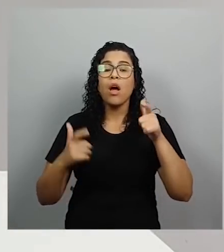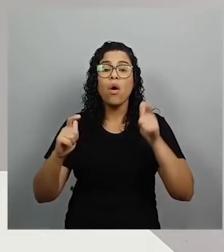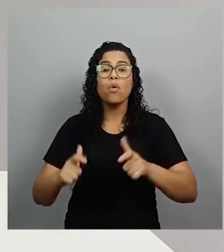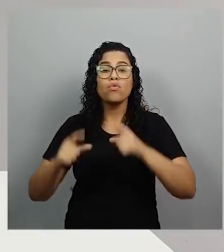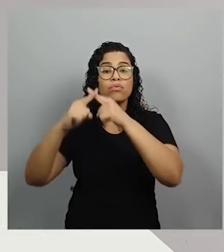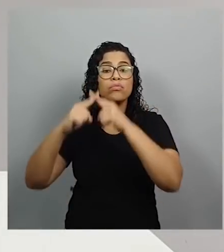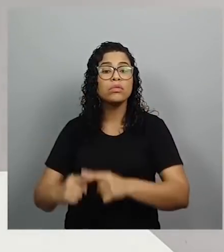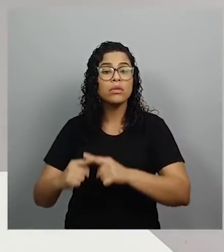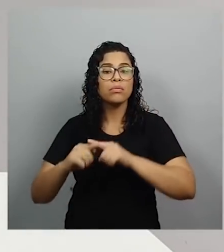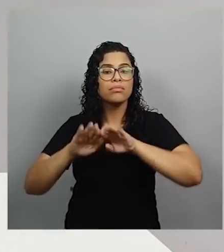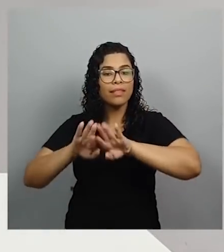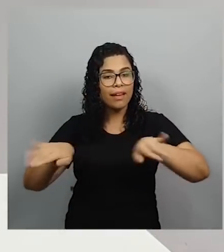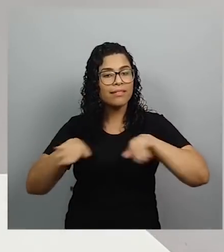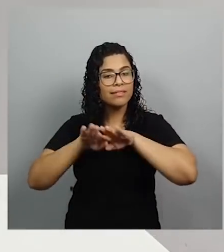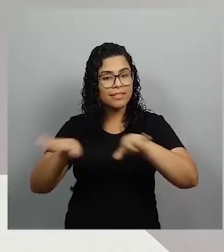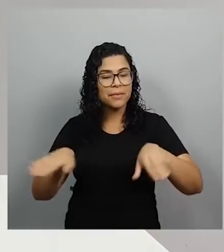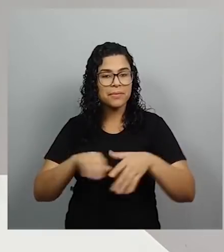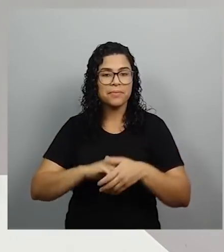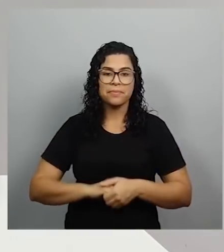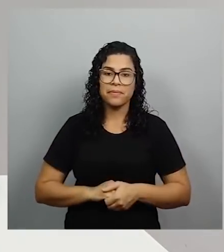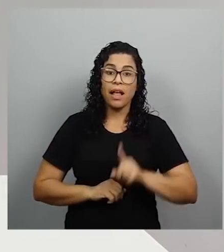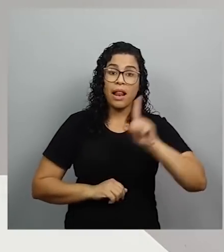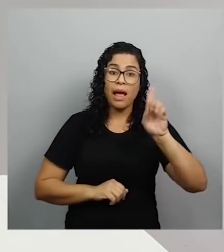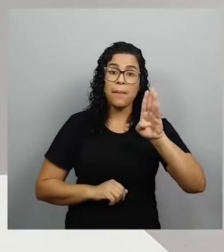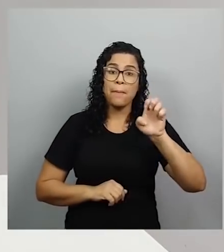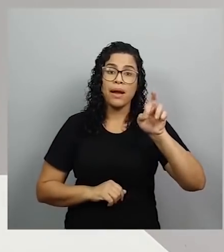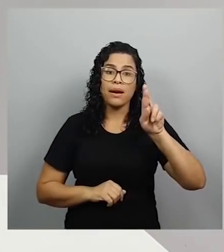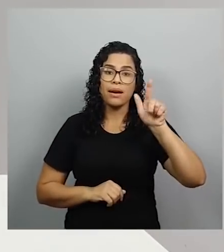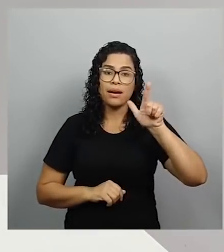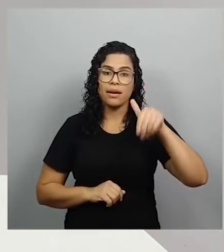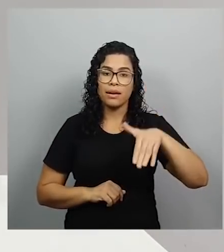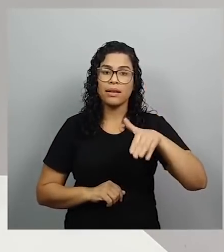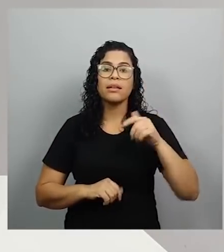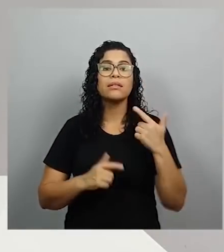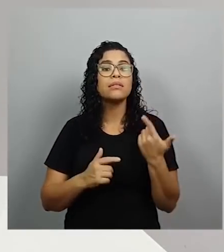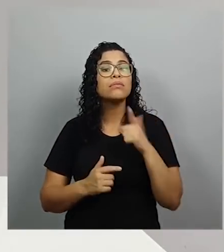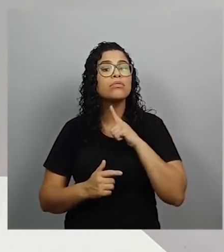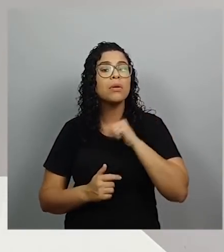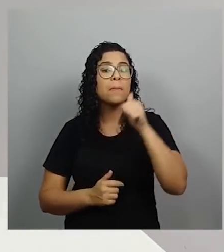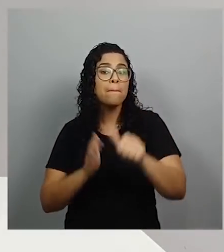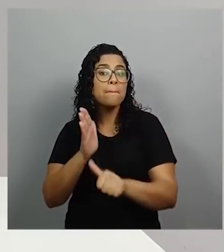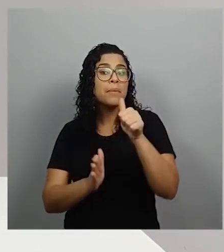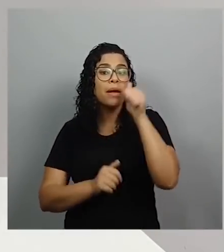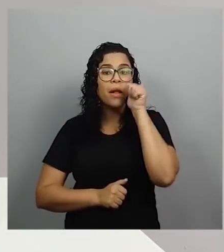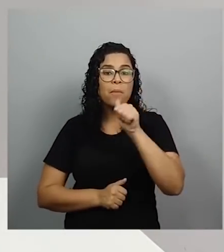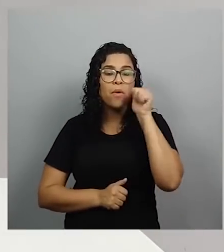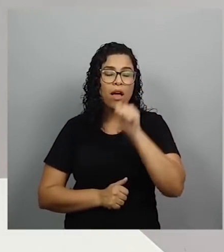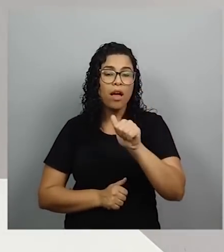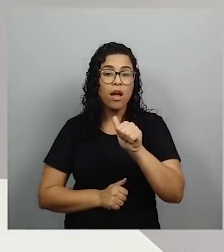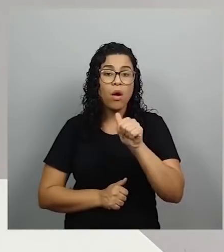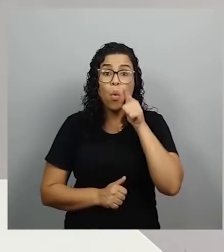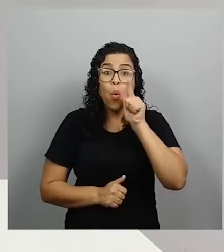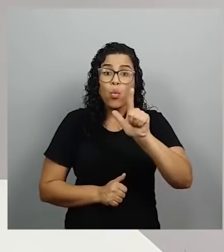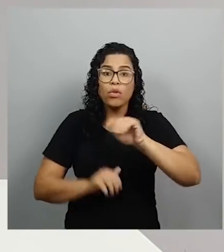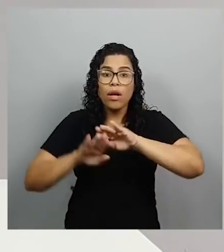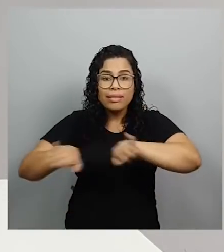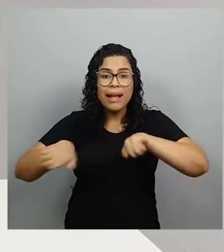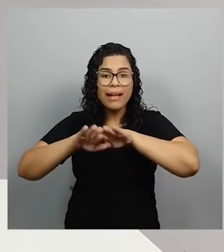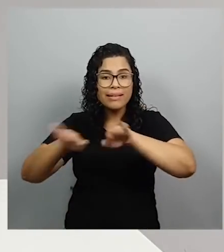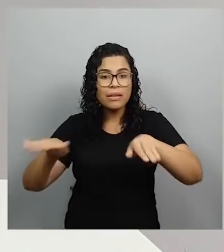Olimpíada seguinte, em Berlim, ela ganhou notoriedade por ser a primeira mulher a competir no estilo borboleta e